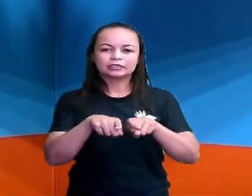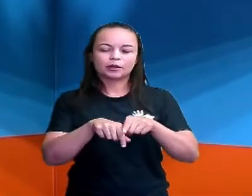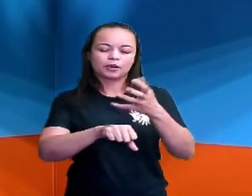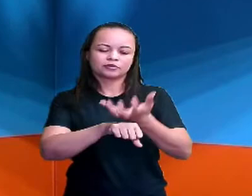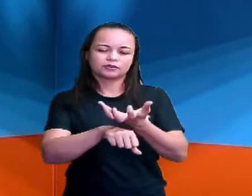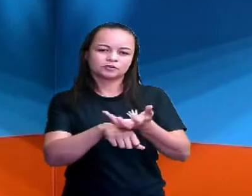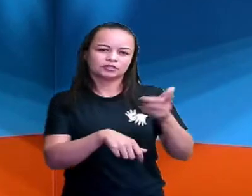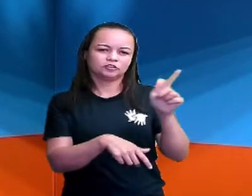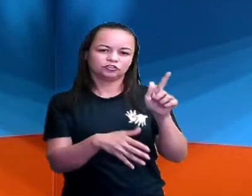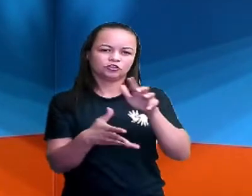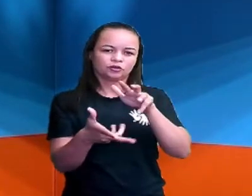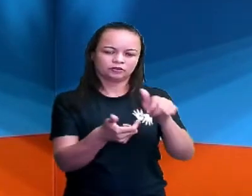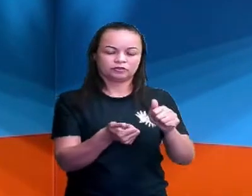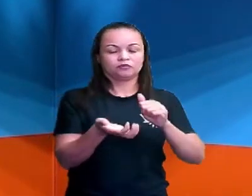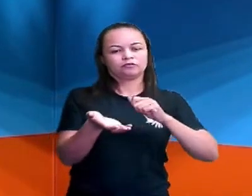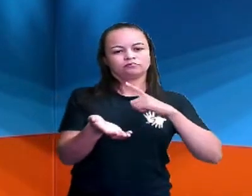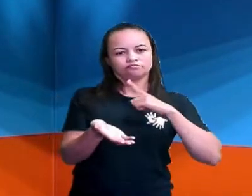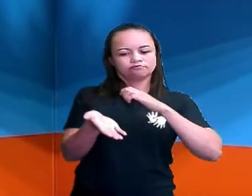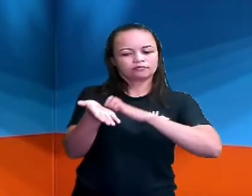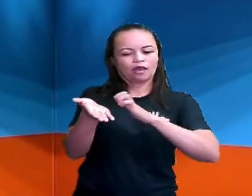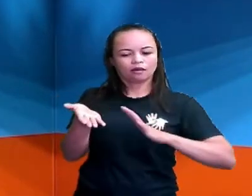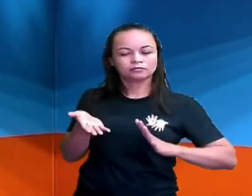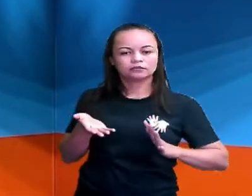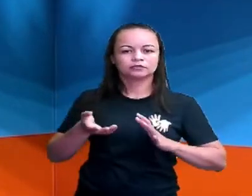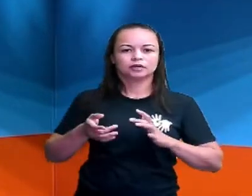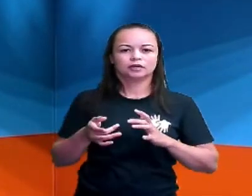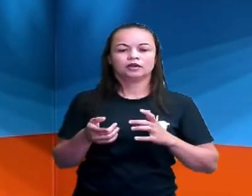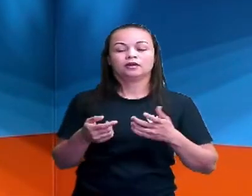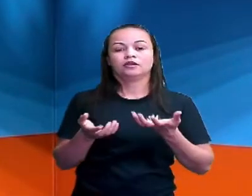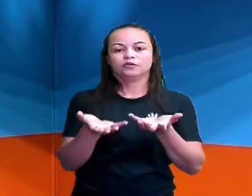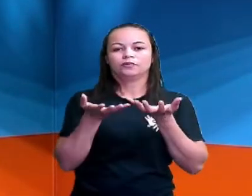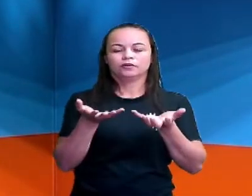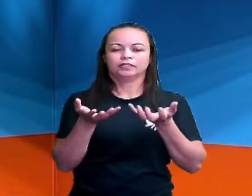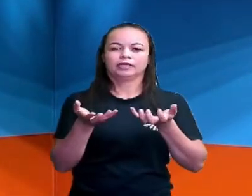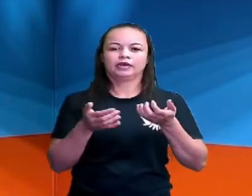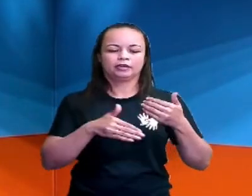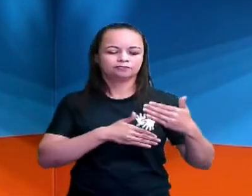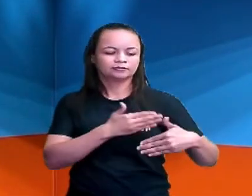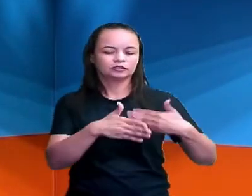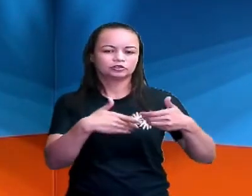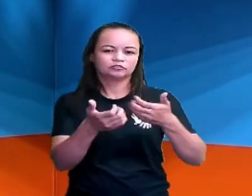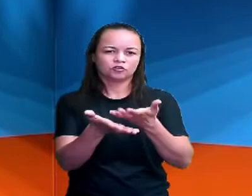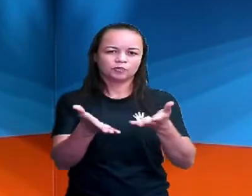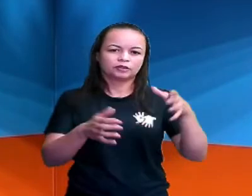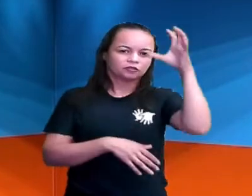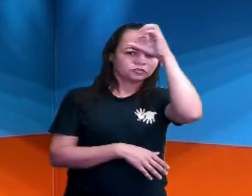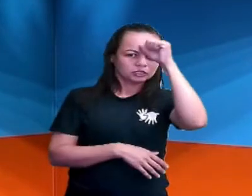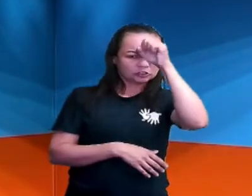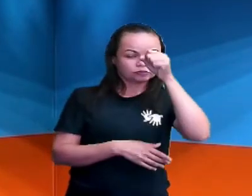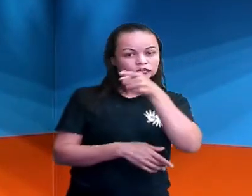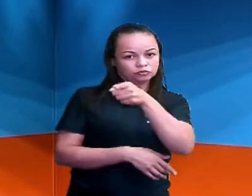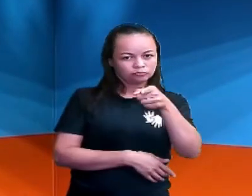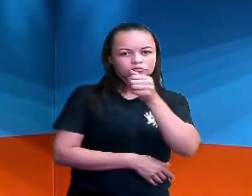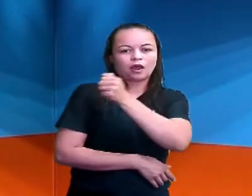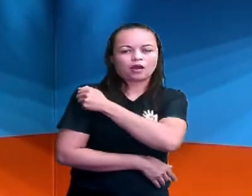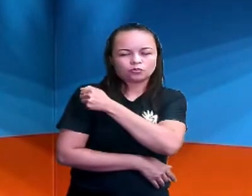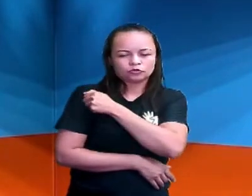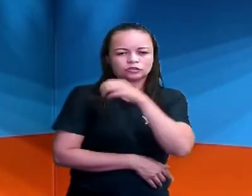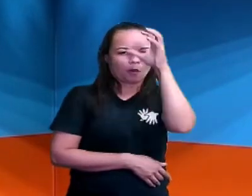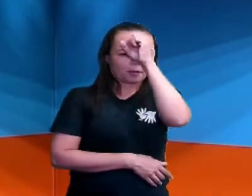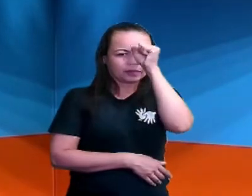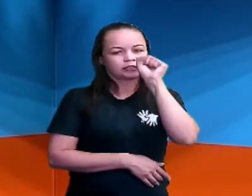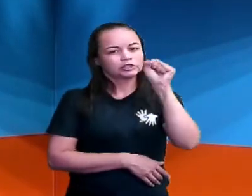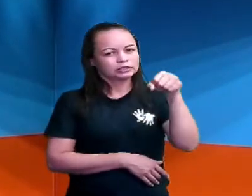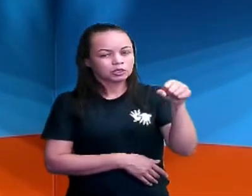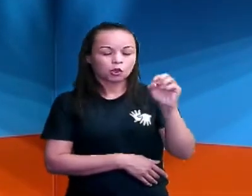vou passar essa atividade e eu quero aí acompanhar o desenvolvimento e como vocês estão aprendendo ou não. Vai ser a forma